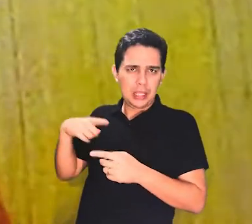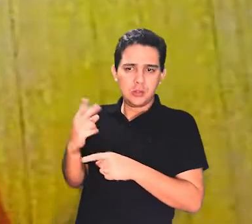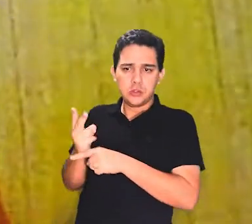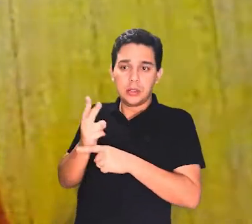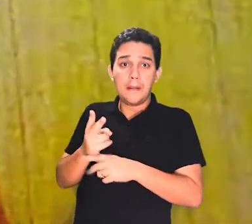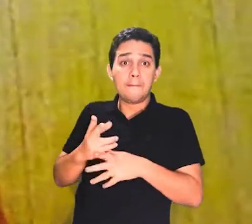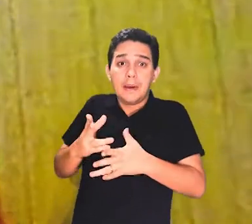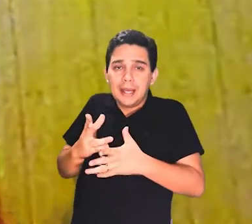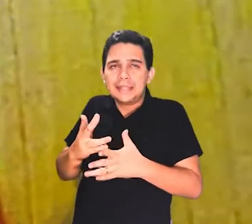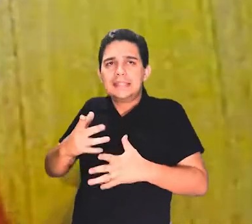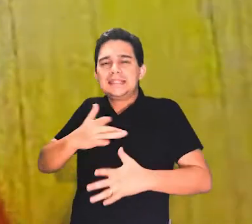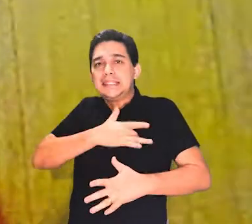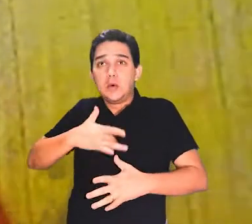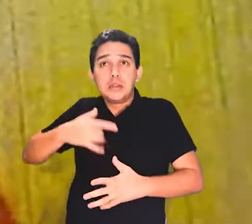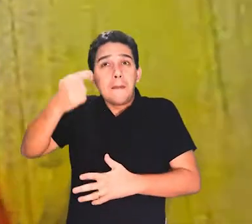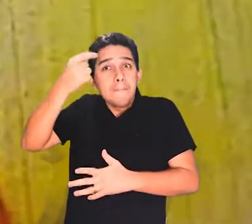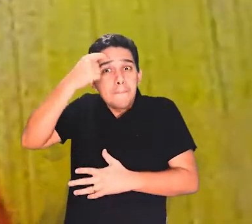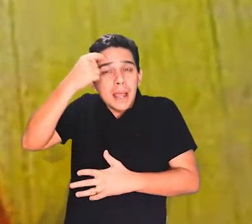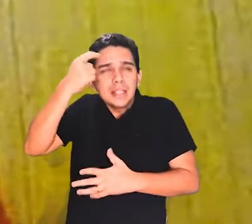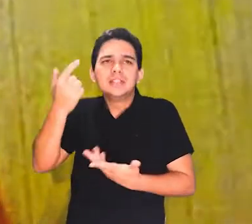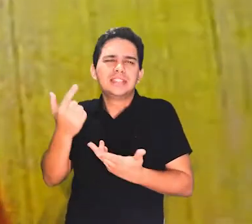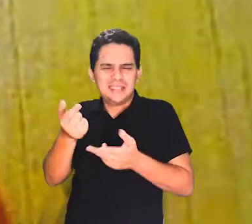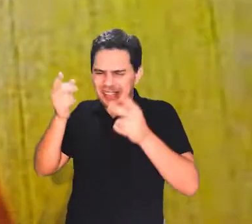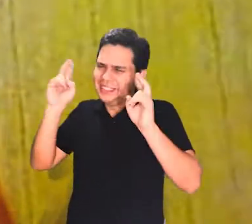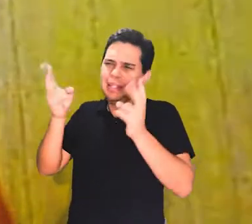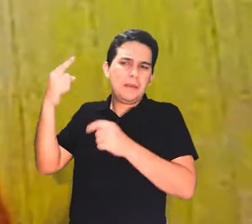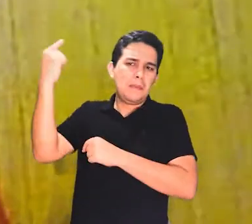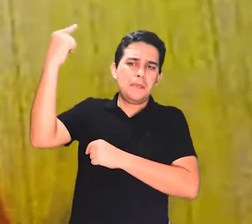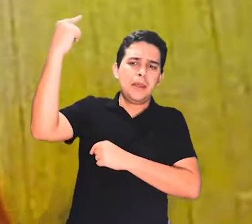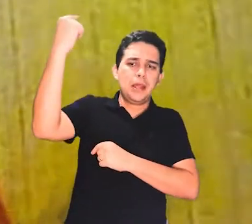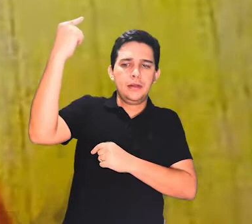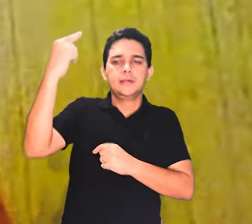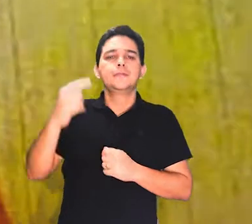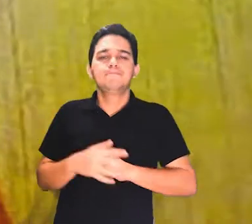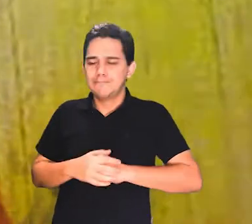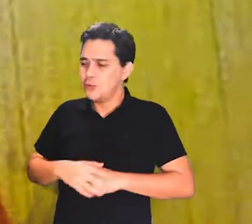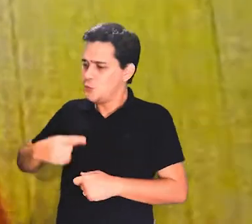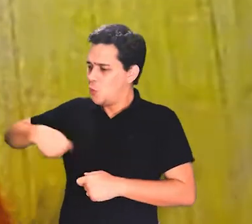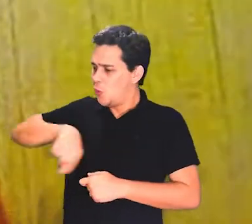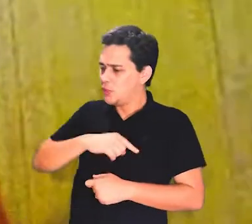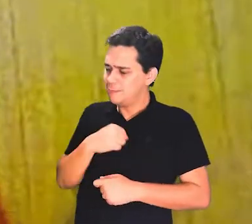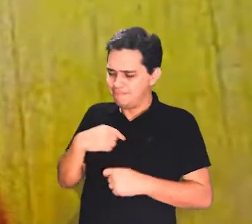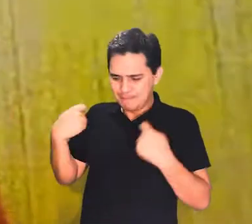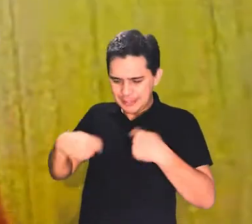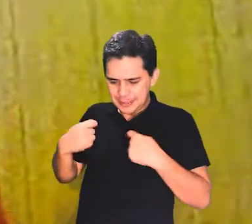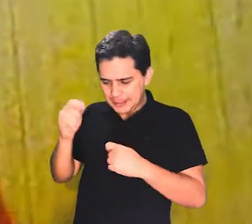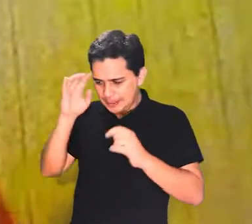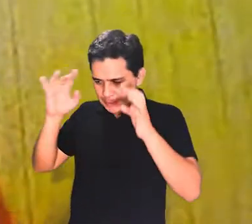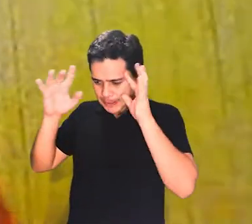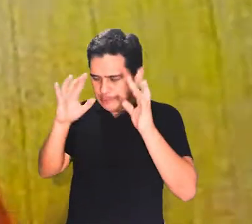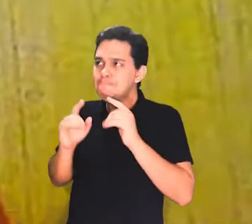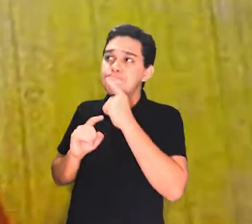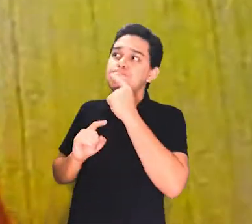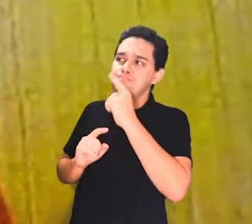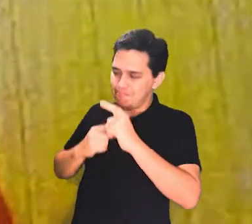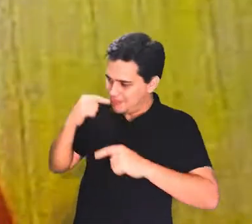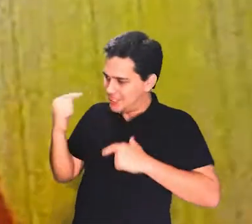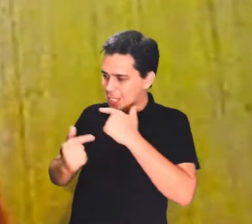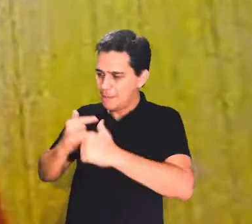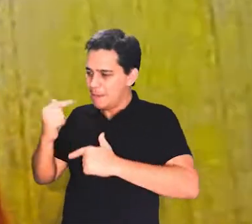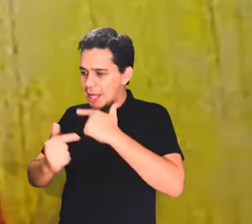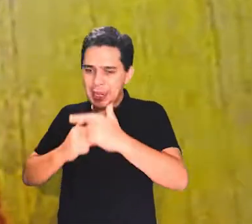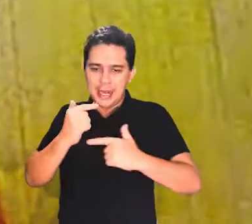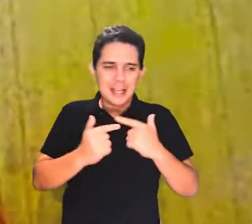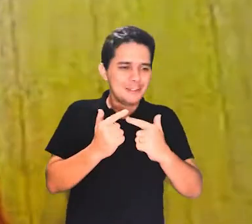à frente, né, conseguiu alavancar mais esse processo. Então era algo que a gente precisava, apesar de ser trabalhado, de uma